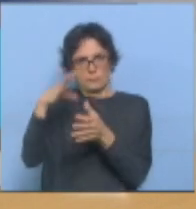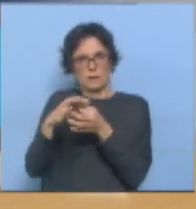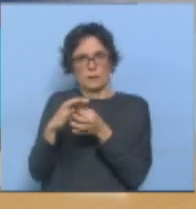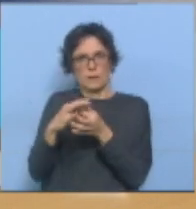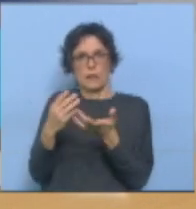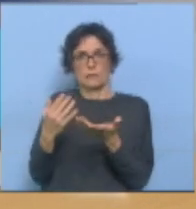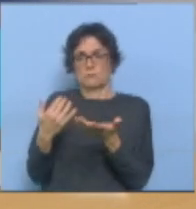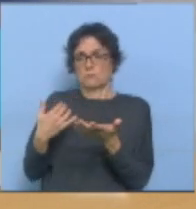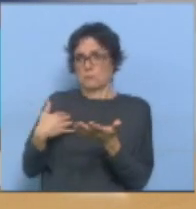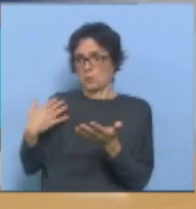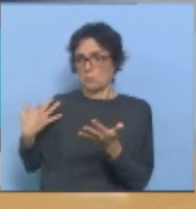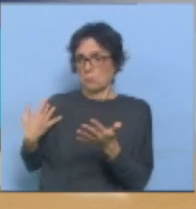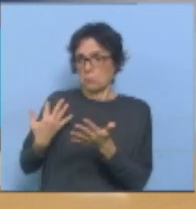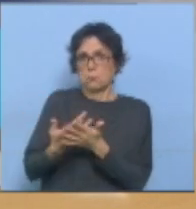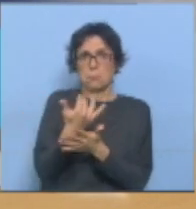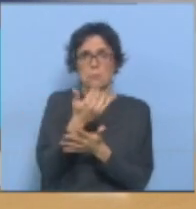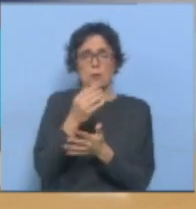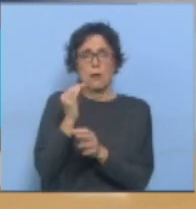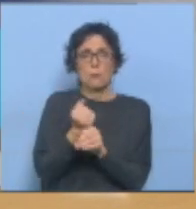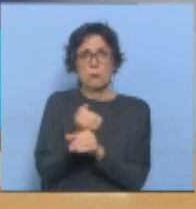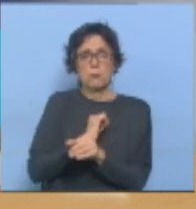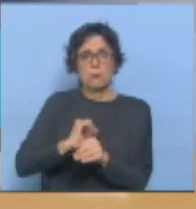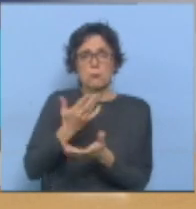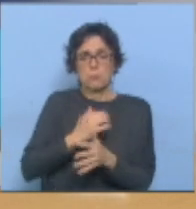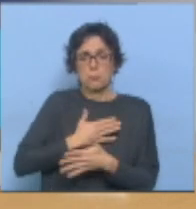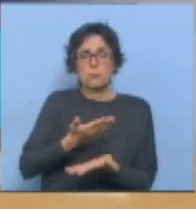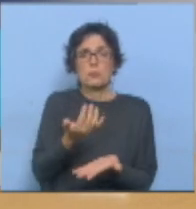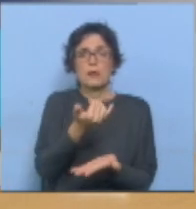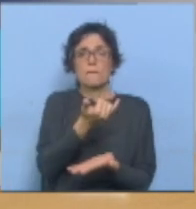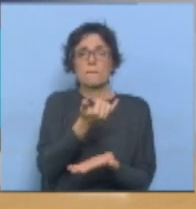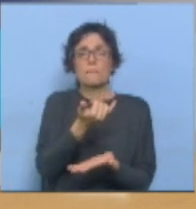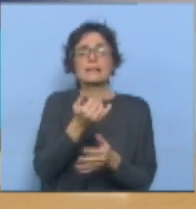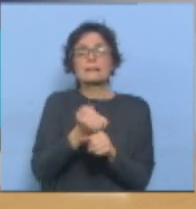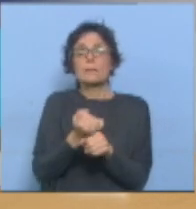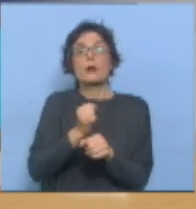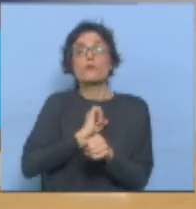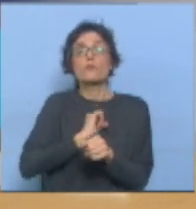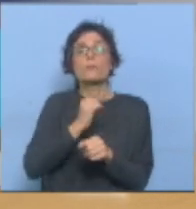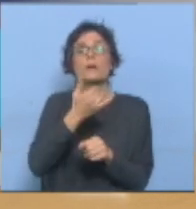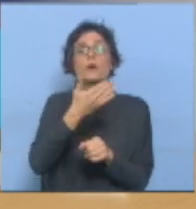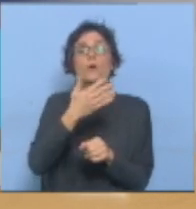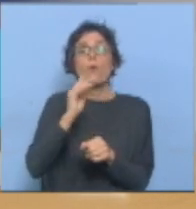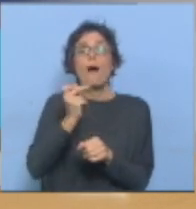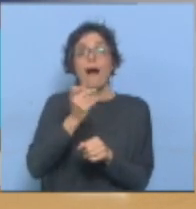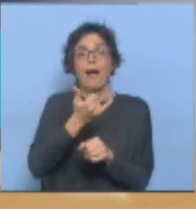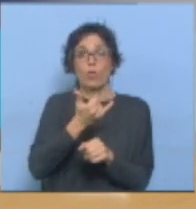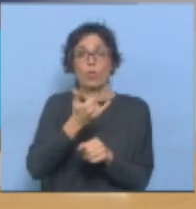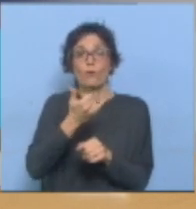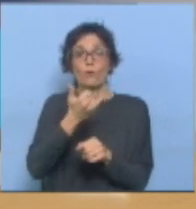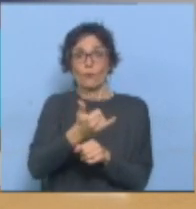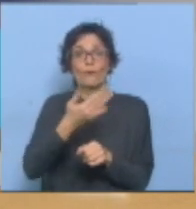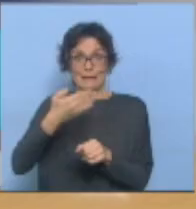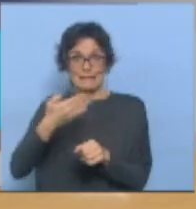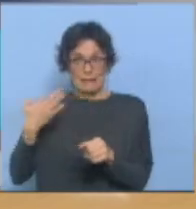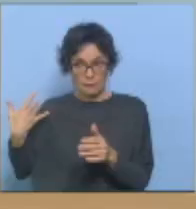Tenho 27 anos de psiquiatria, mais 30 anos de psiquiatria. Nunca ninguém me pediu para morrer. Nem